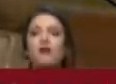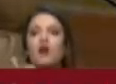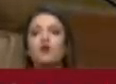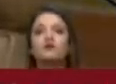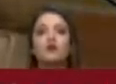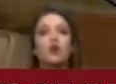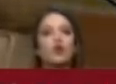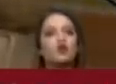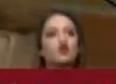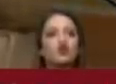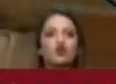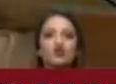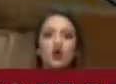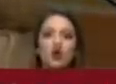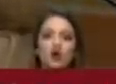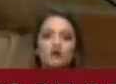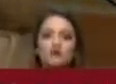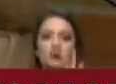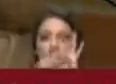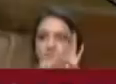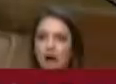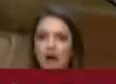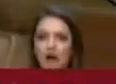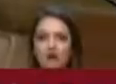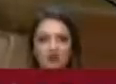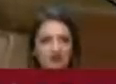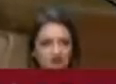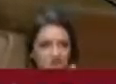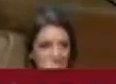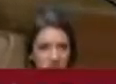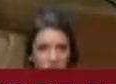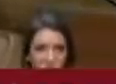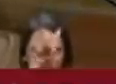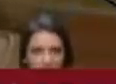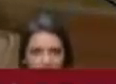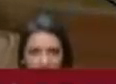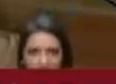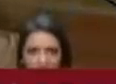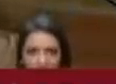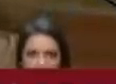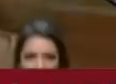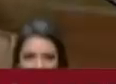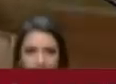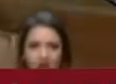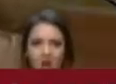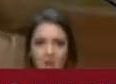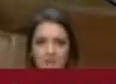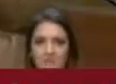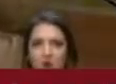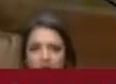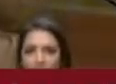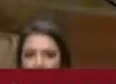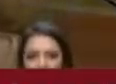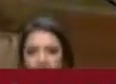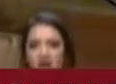exemplos de agressões contra o presidente Bolsonaro, contra representantes do presidente Bolsonaro. Eu estou entrando agora com